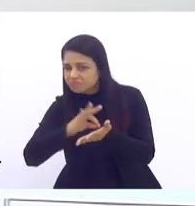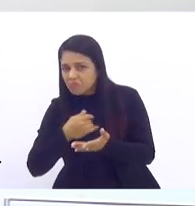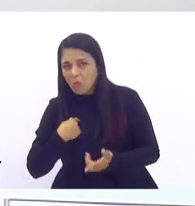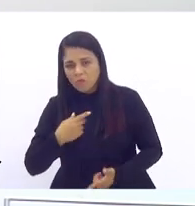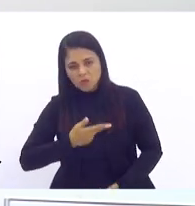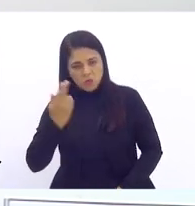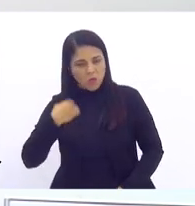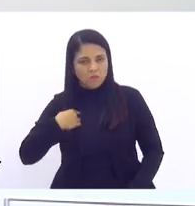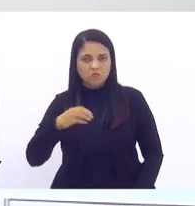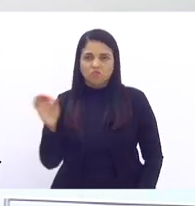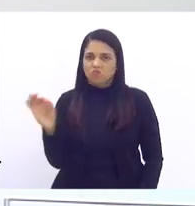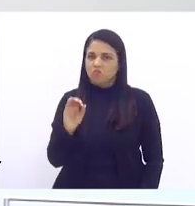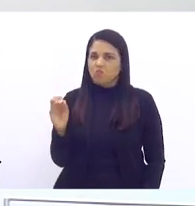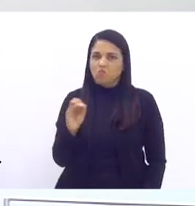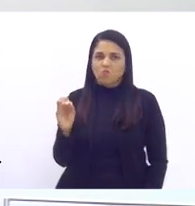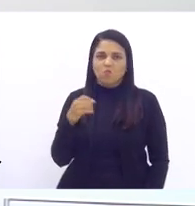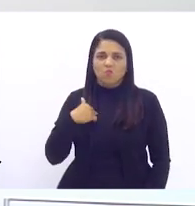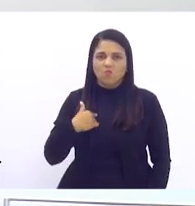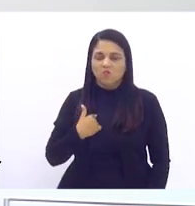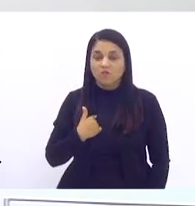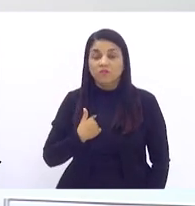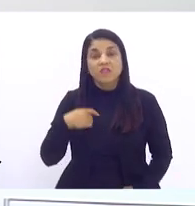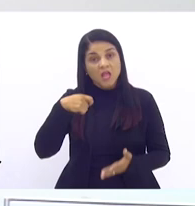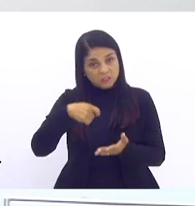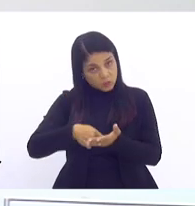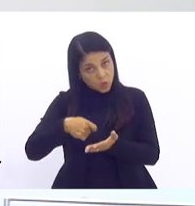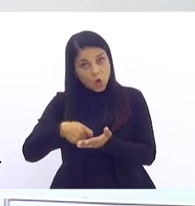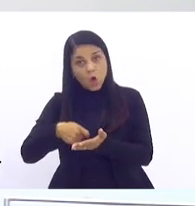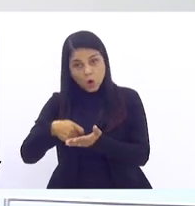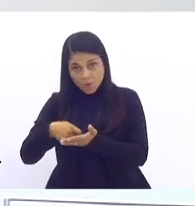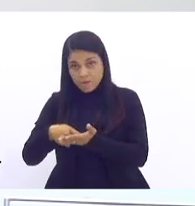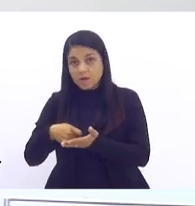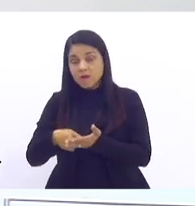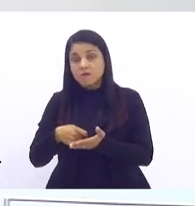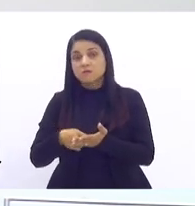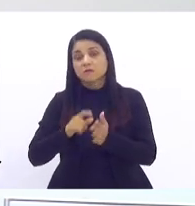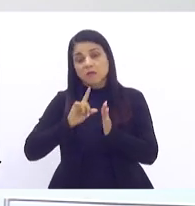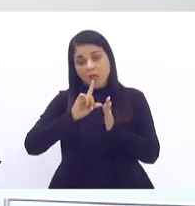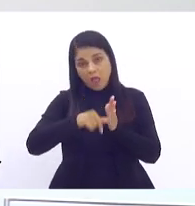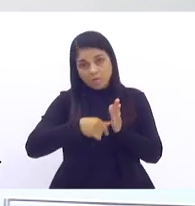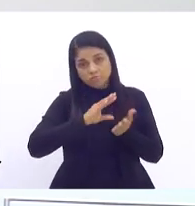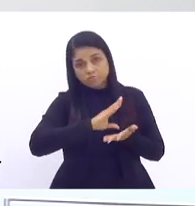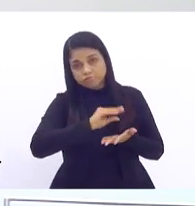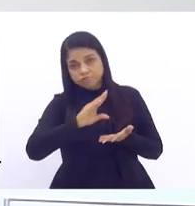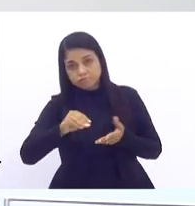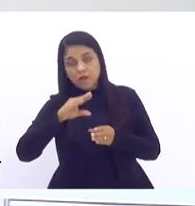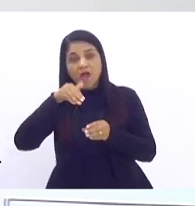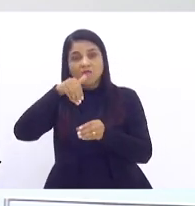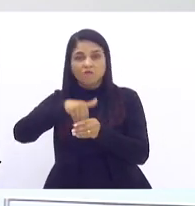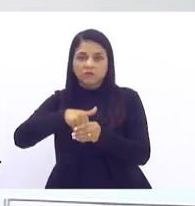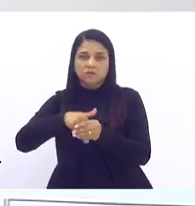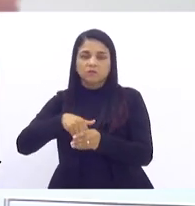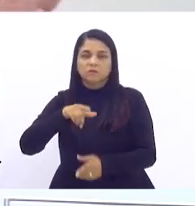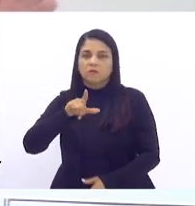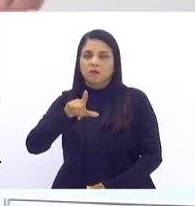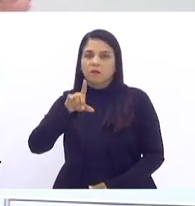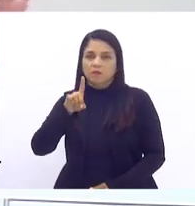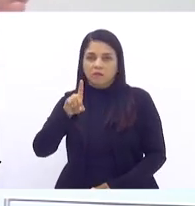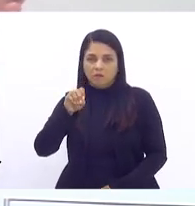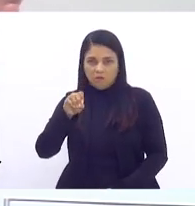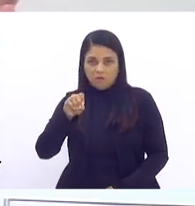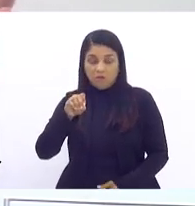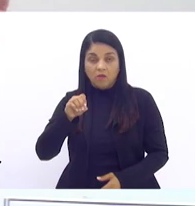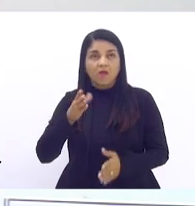meu então é isso Exatamente Essa cobrança e foi isso que Inclusive retardou a votação da LDO é que era para ter